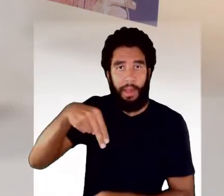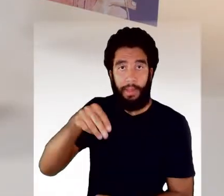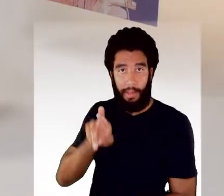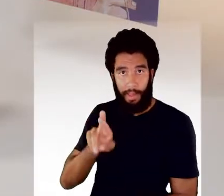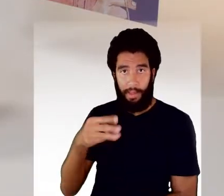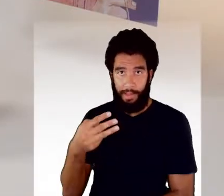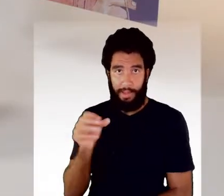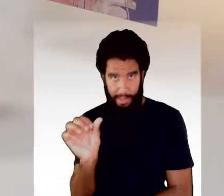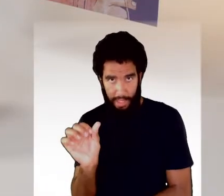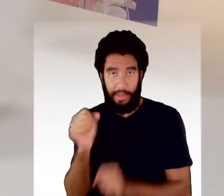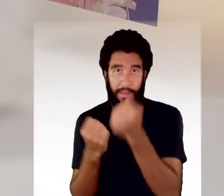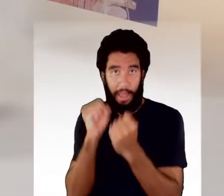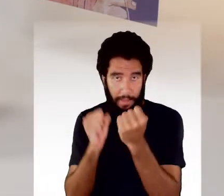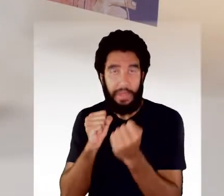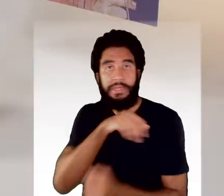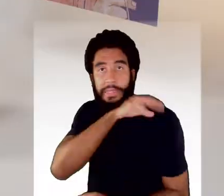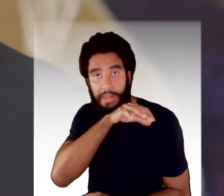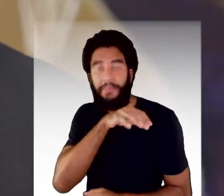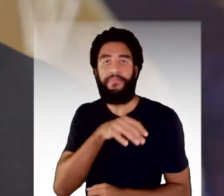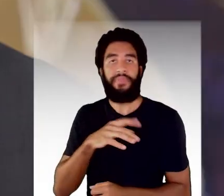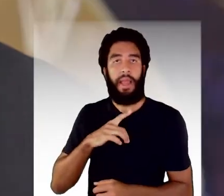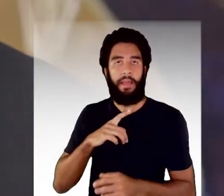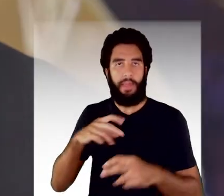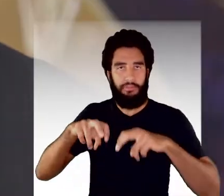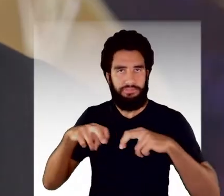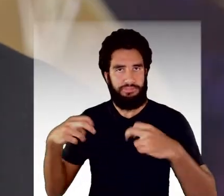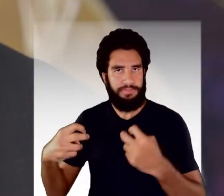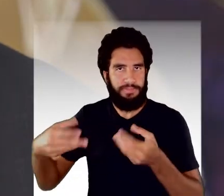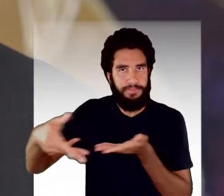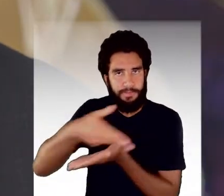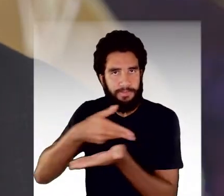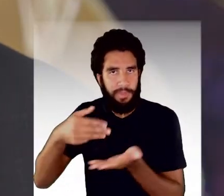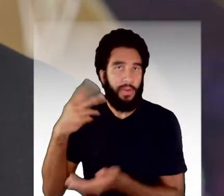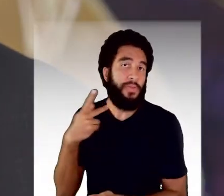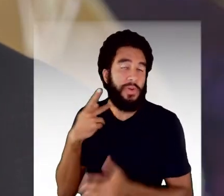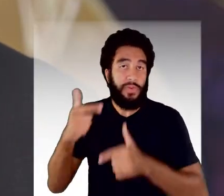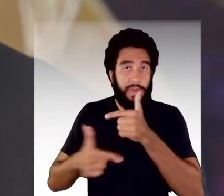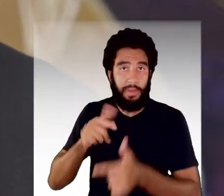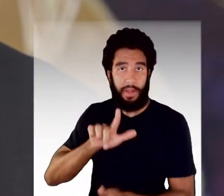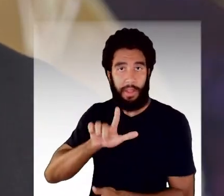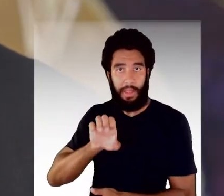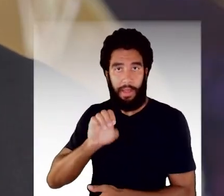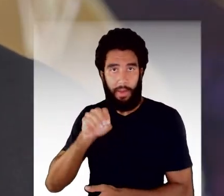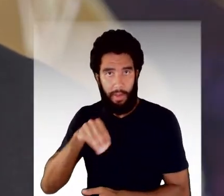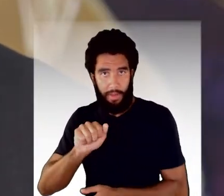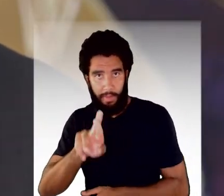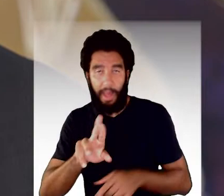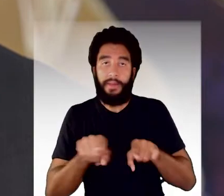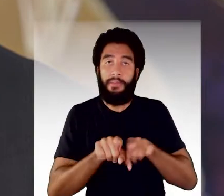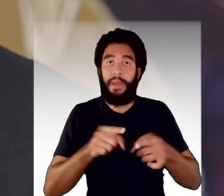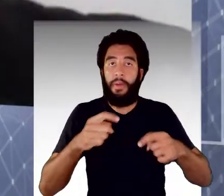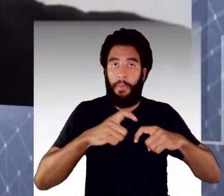tentativa de flexibilização da NR36 pelas empresas de frigoríficos, vamos ter uma roda de conversa com o procurador do trabalho,